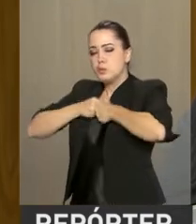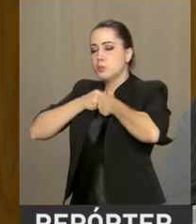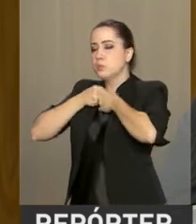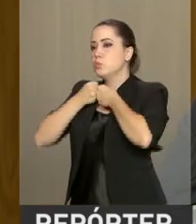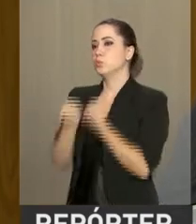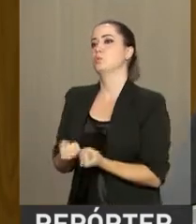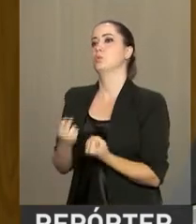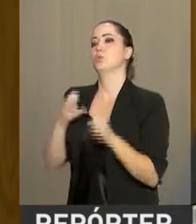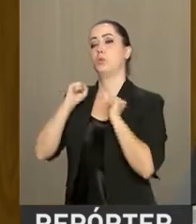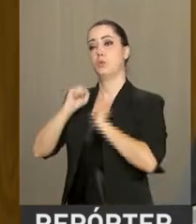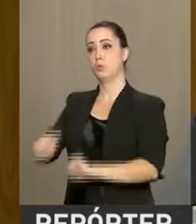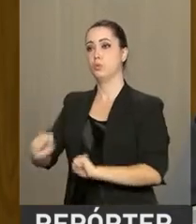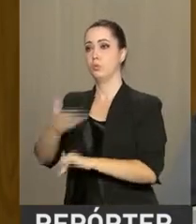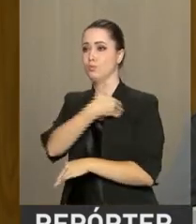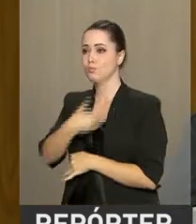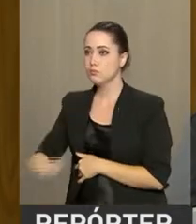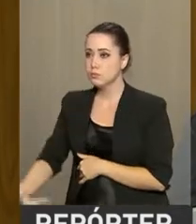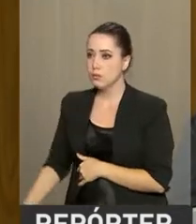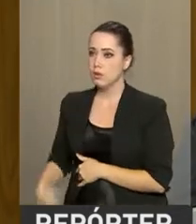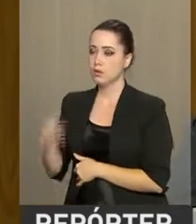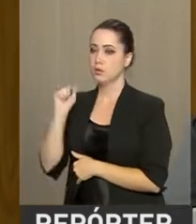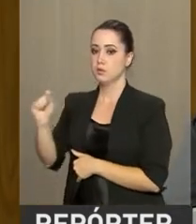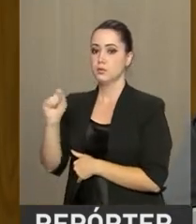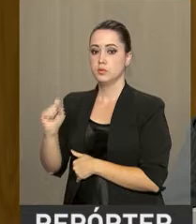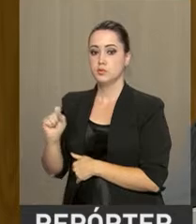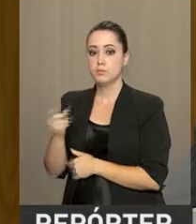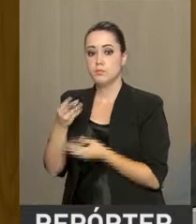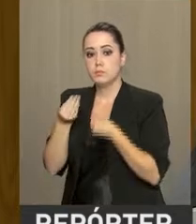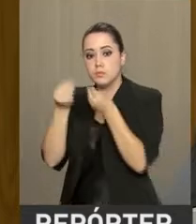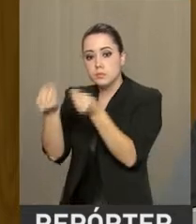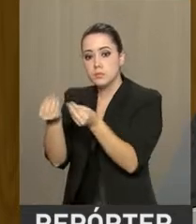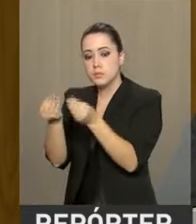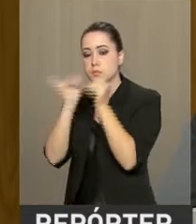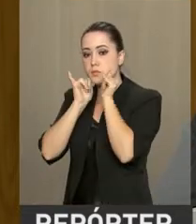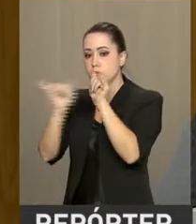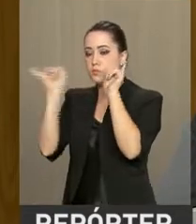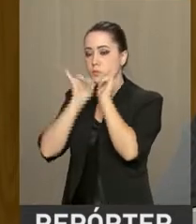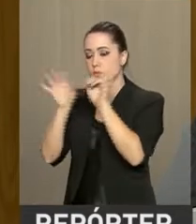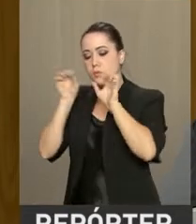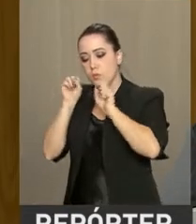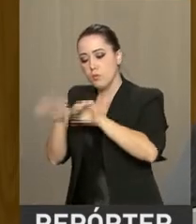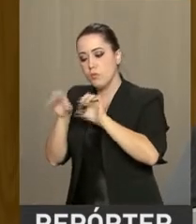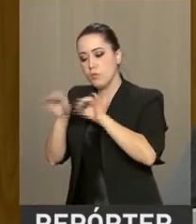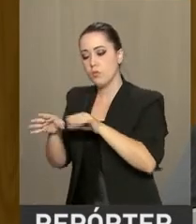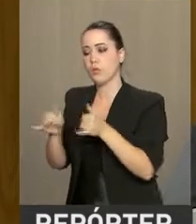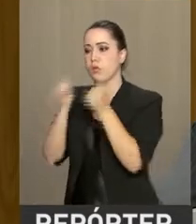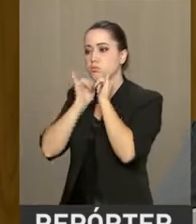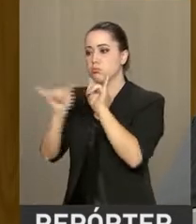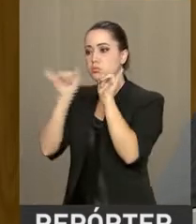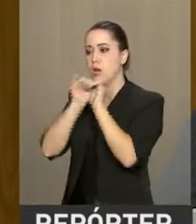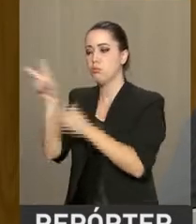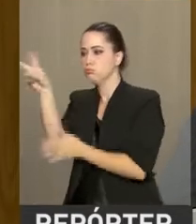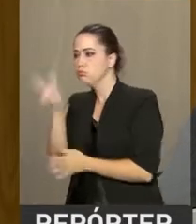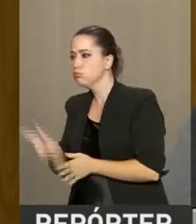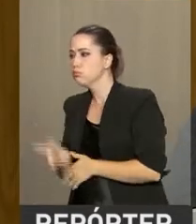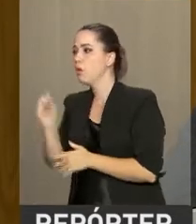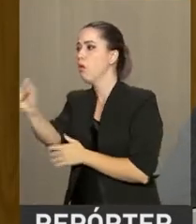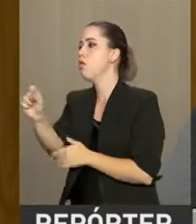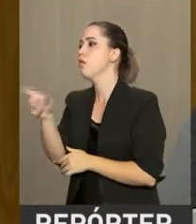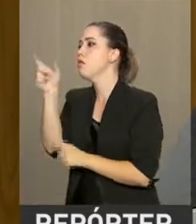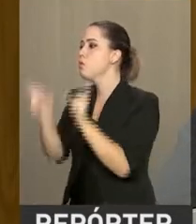do poder público em em conscientizarem campanhas de educação em campanhas de fiscalização